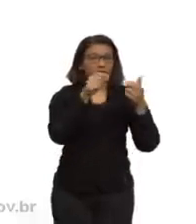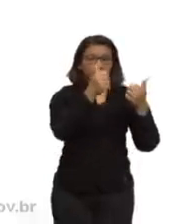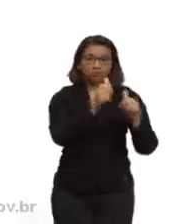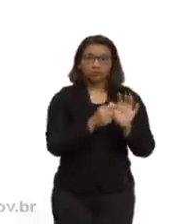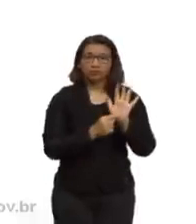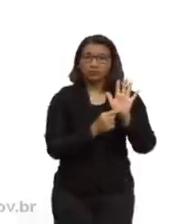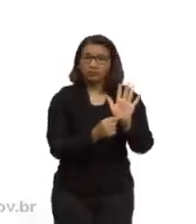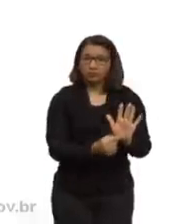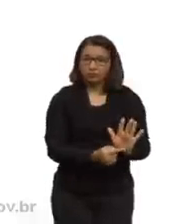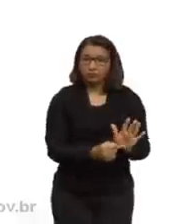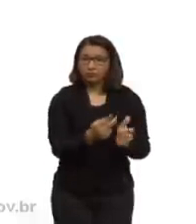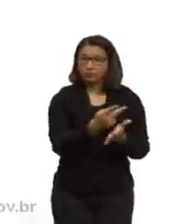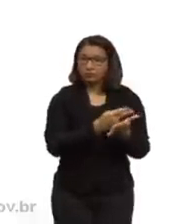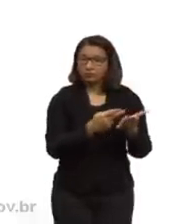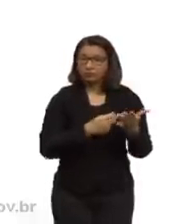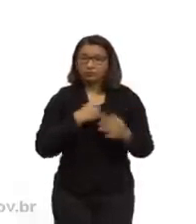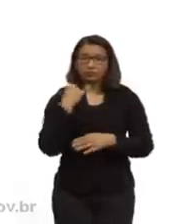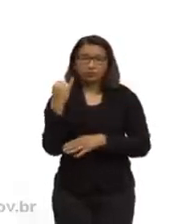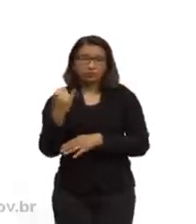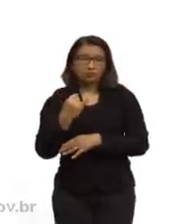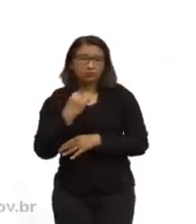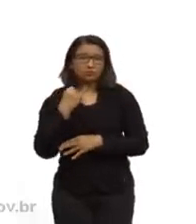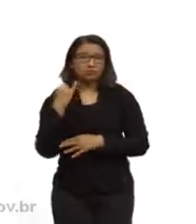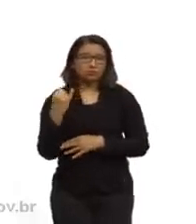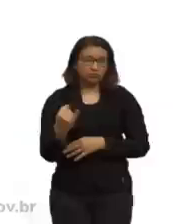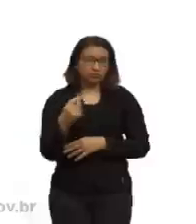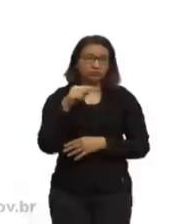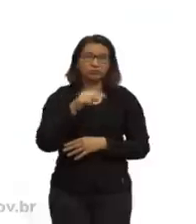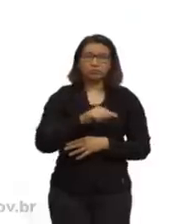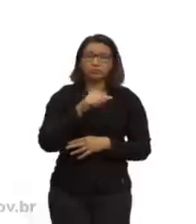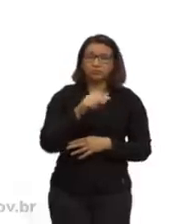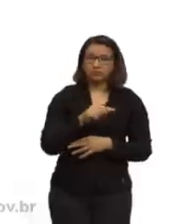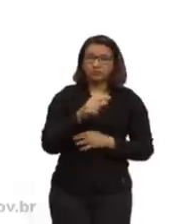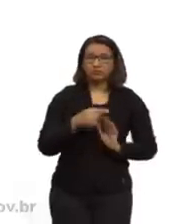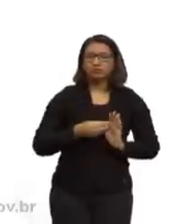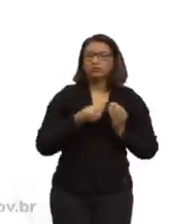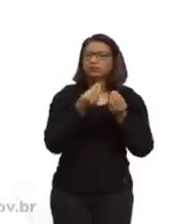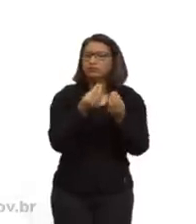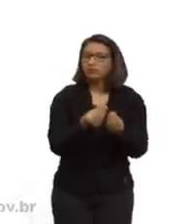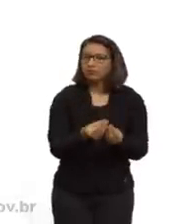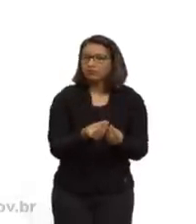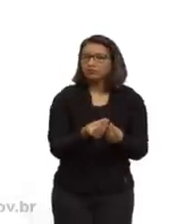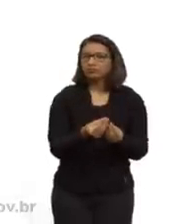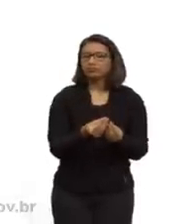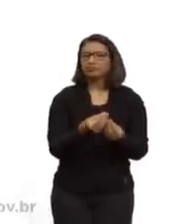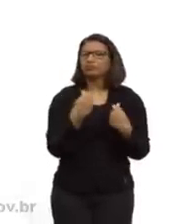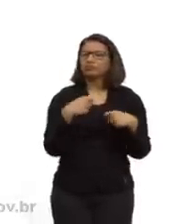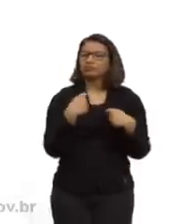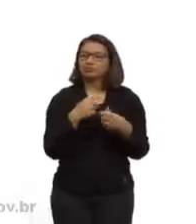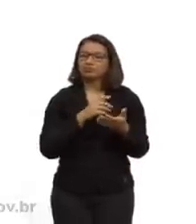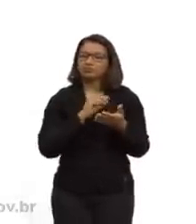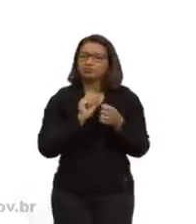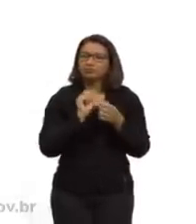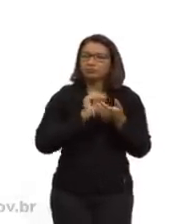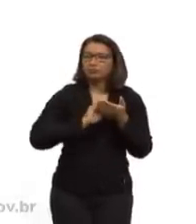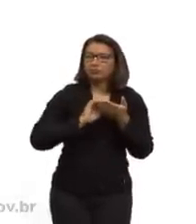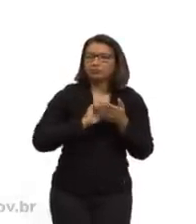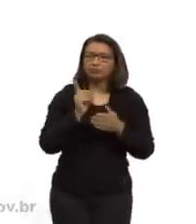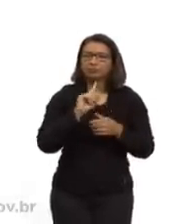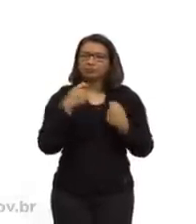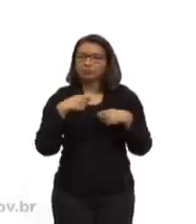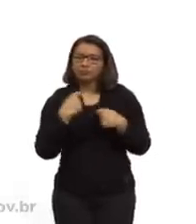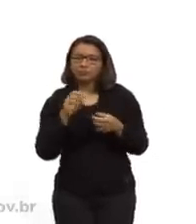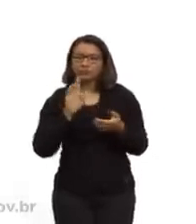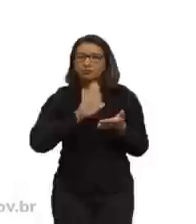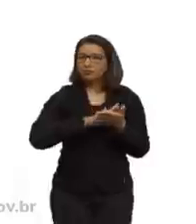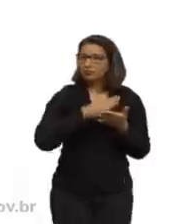importante, porque quando a gente já tem o desenho, já está dado para nós, né? Só temos que fazer o cálculo, nós não precisamos mais interpretar, já